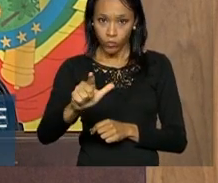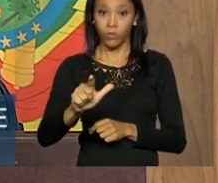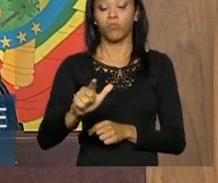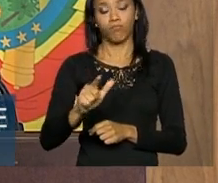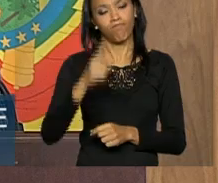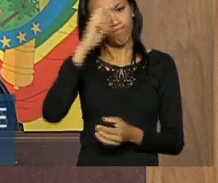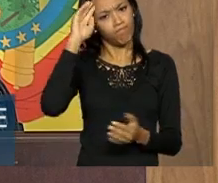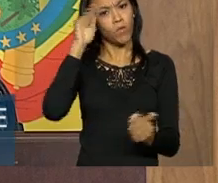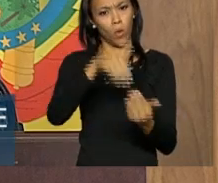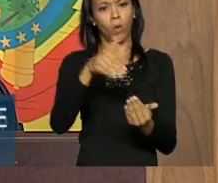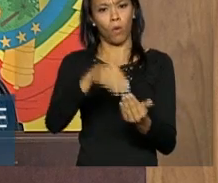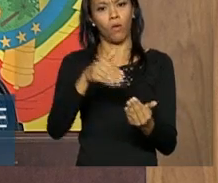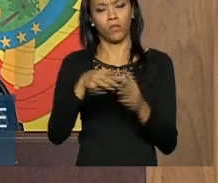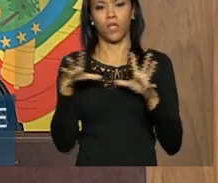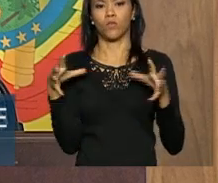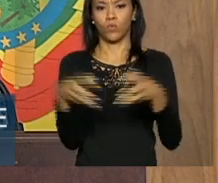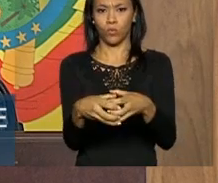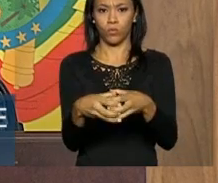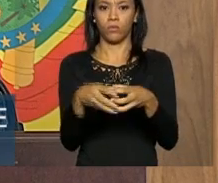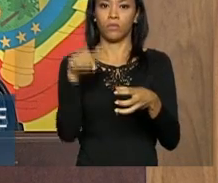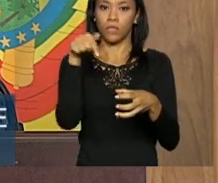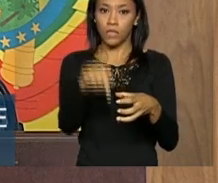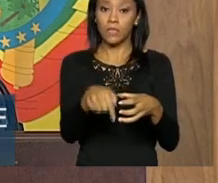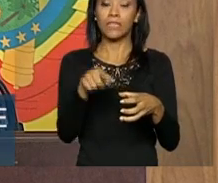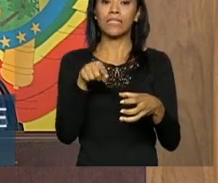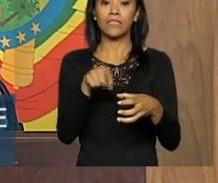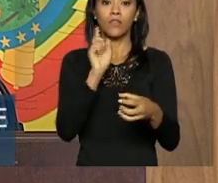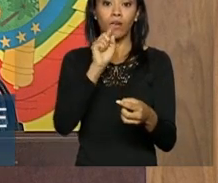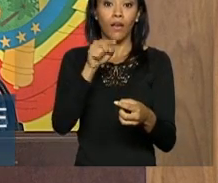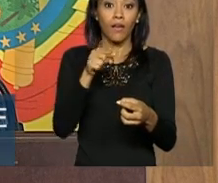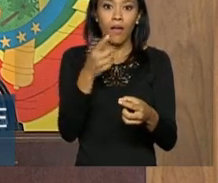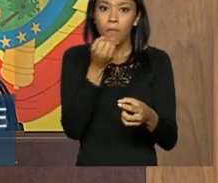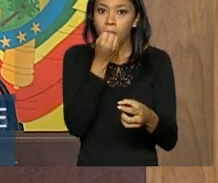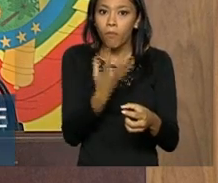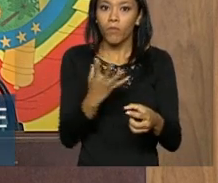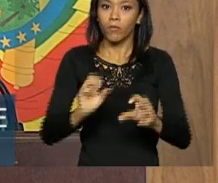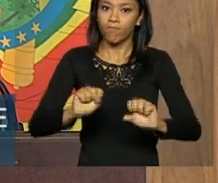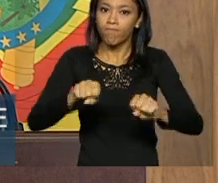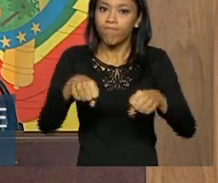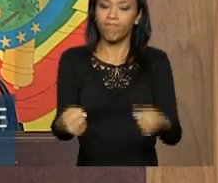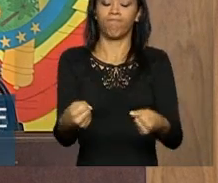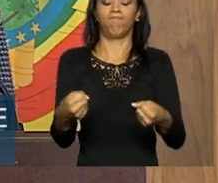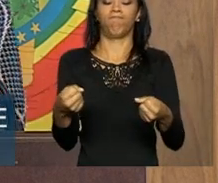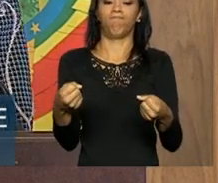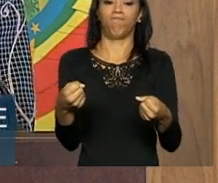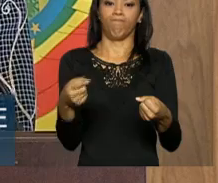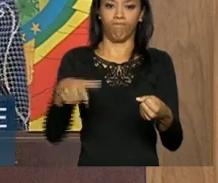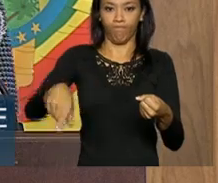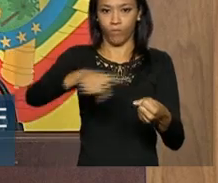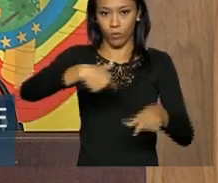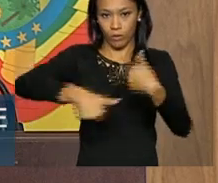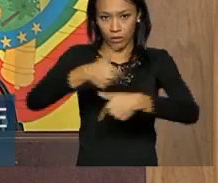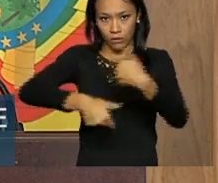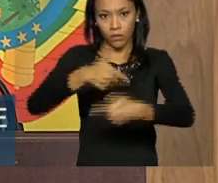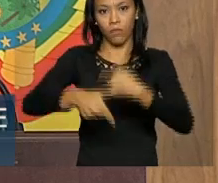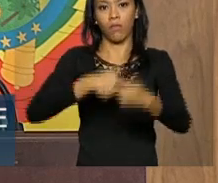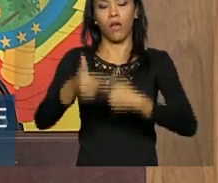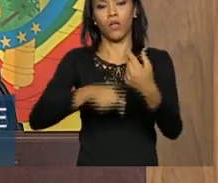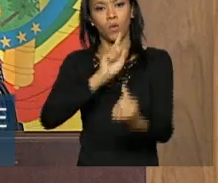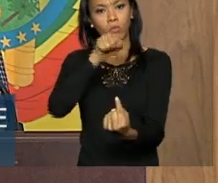a atratividade do bloco, ela aumenta a atratividade do bloco, ela fortalece o